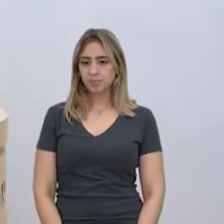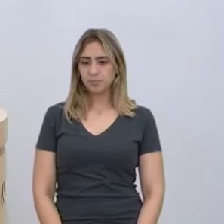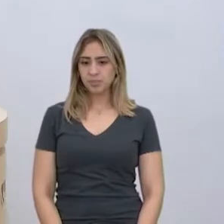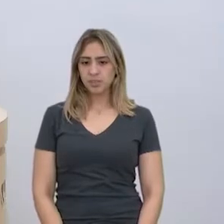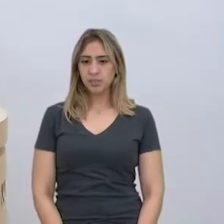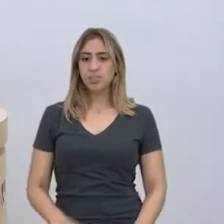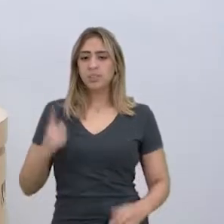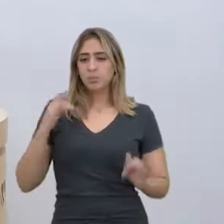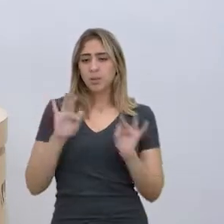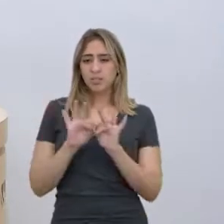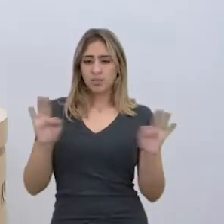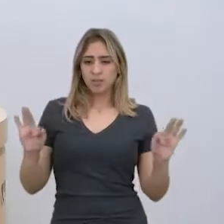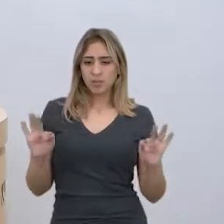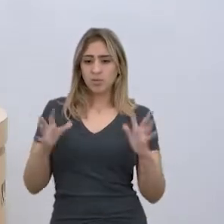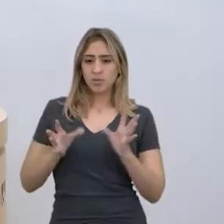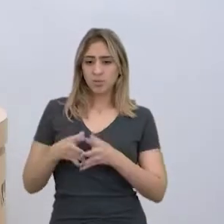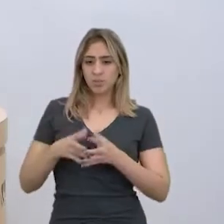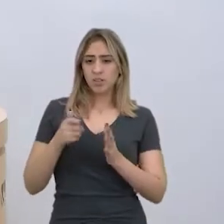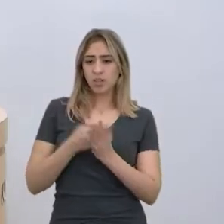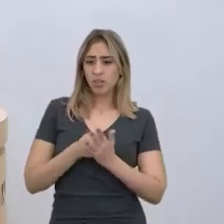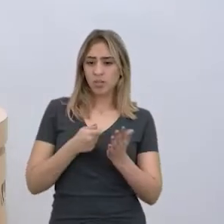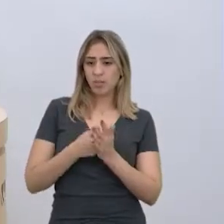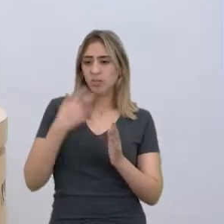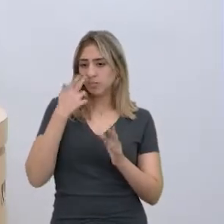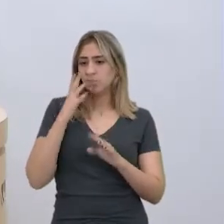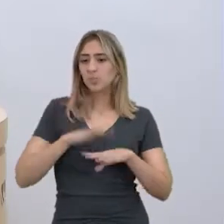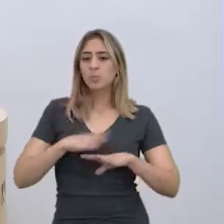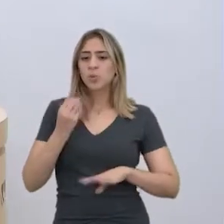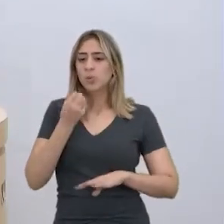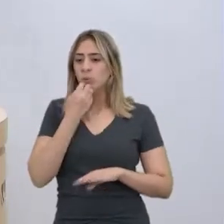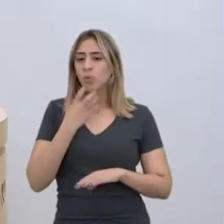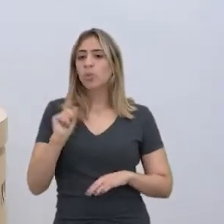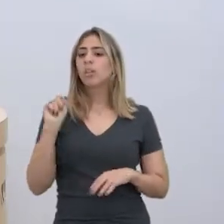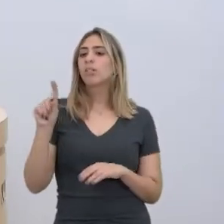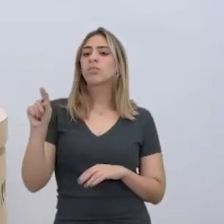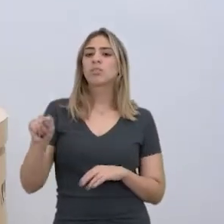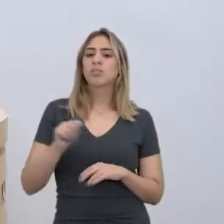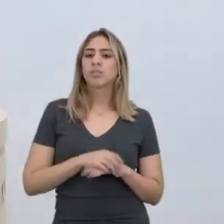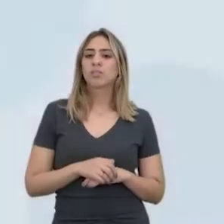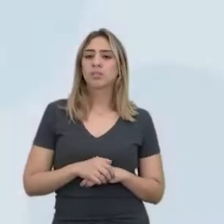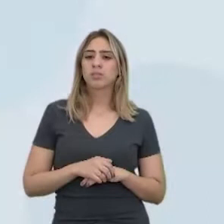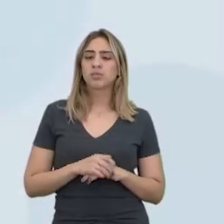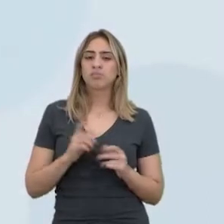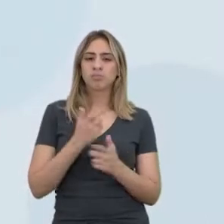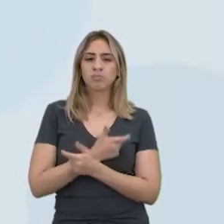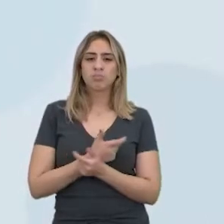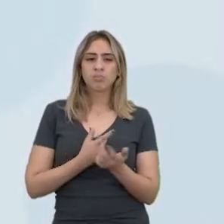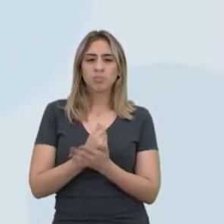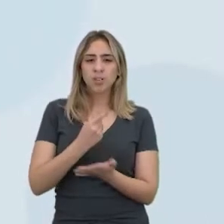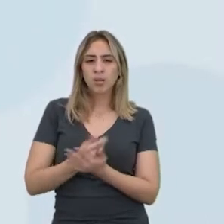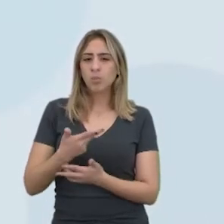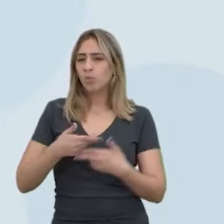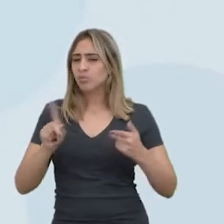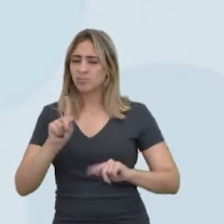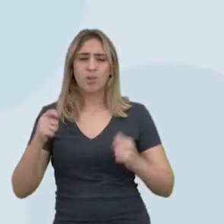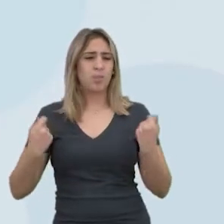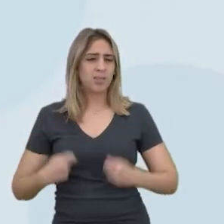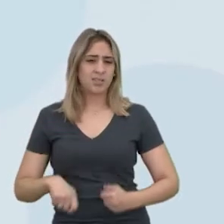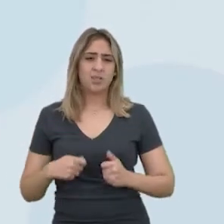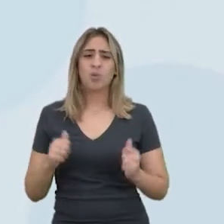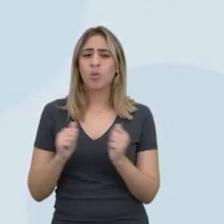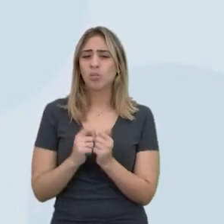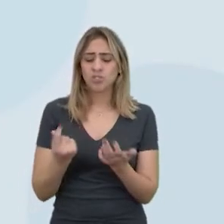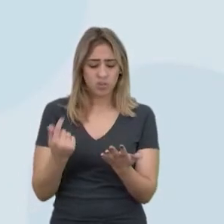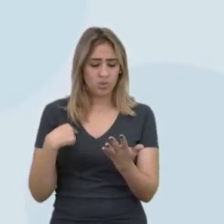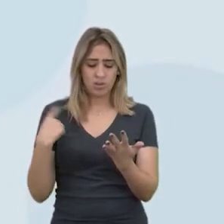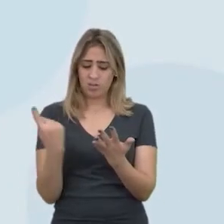E tem uma frase do Clube da Luta que eu acho muito maravilhosa, que é: compramos coisas que não precisamos com